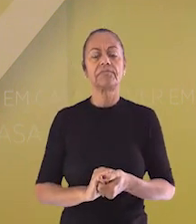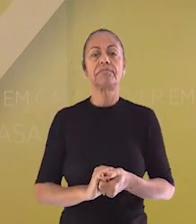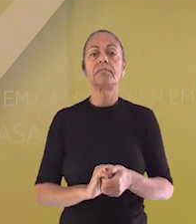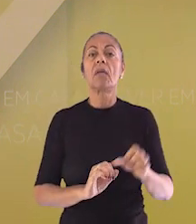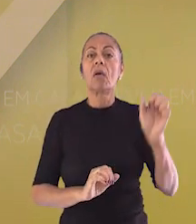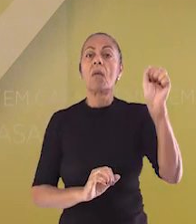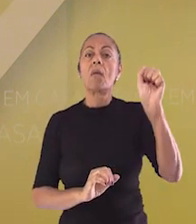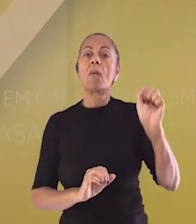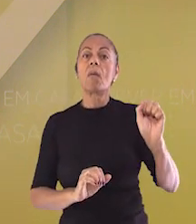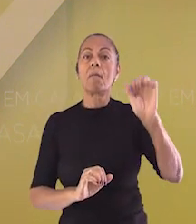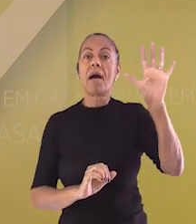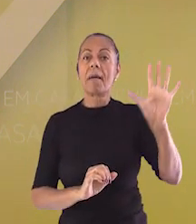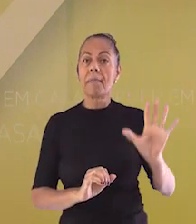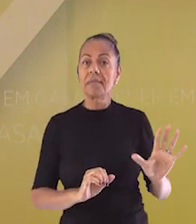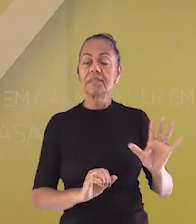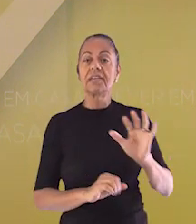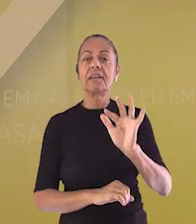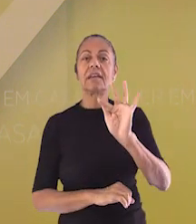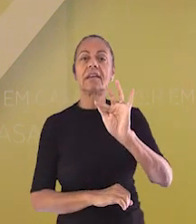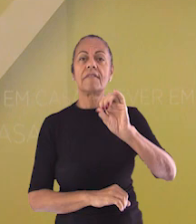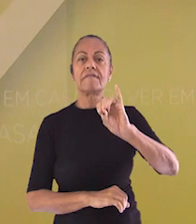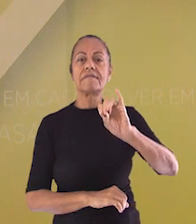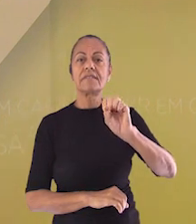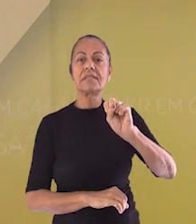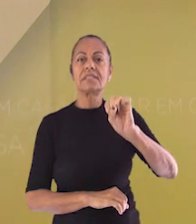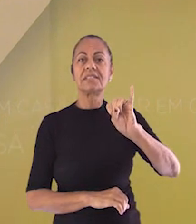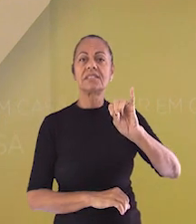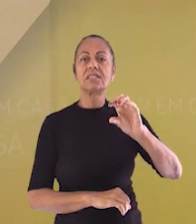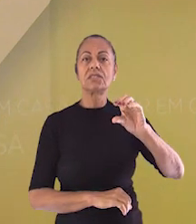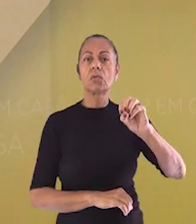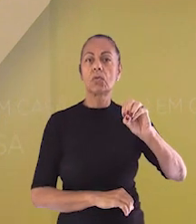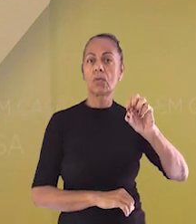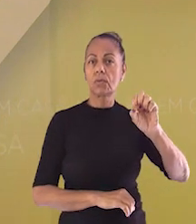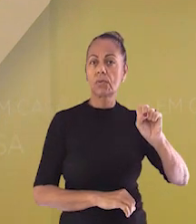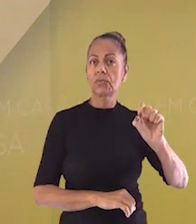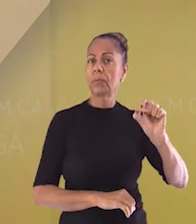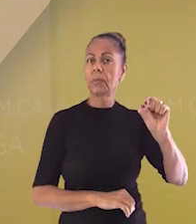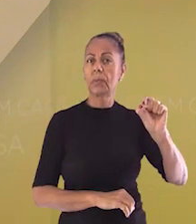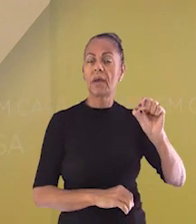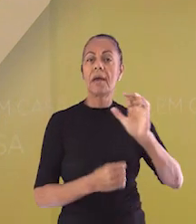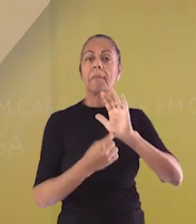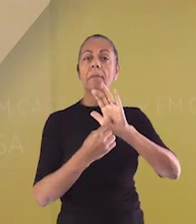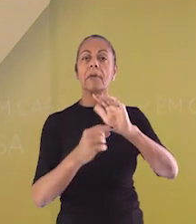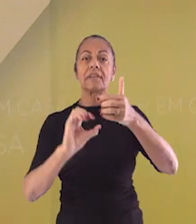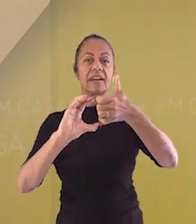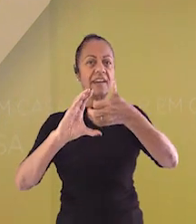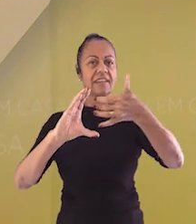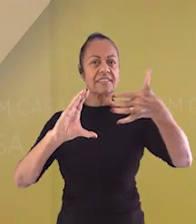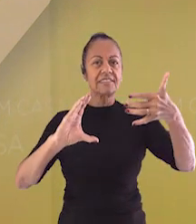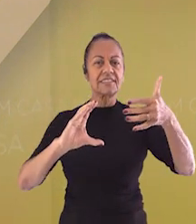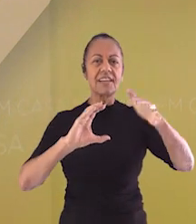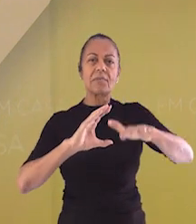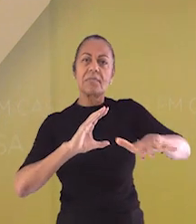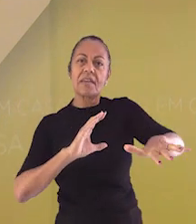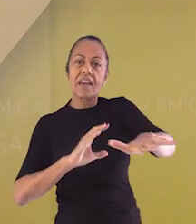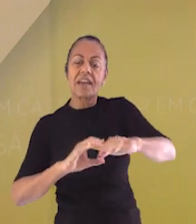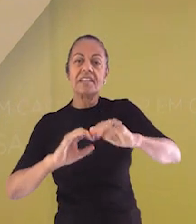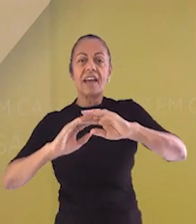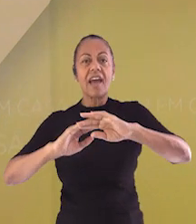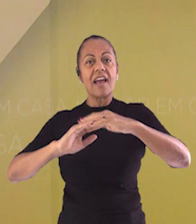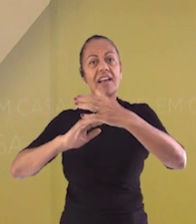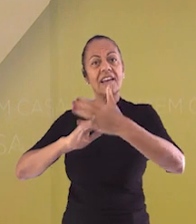relevo são os mapas físicos. Eles mostram características do ambiente, como